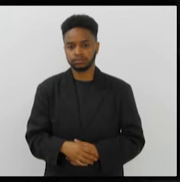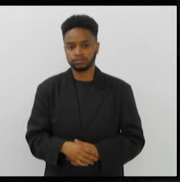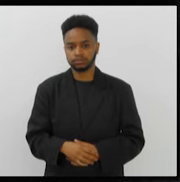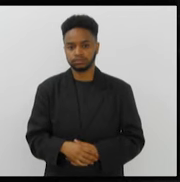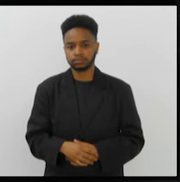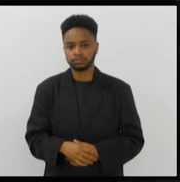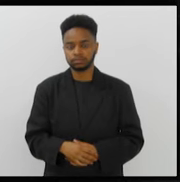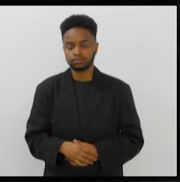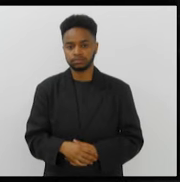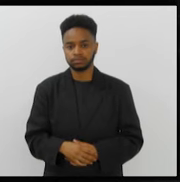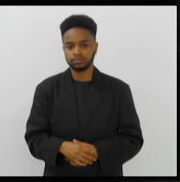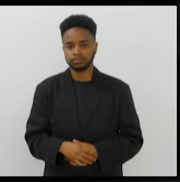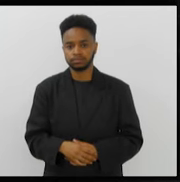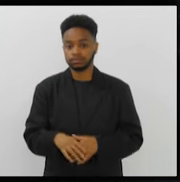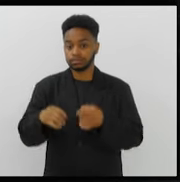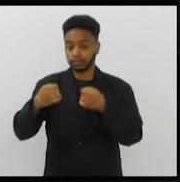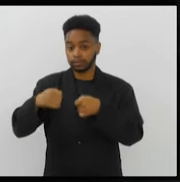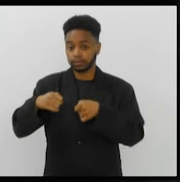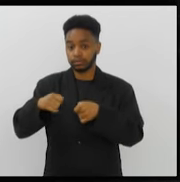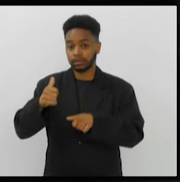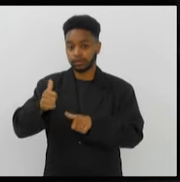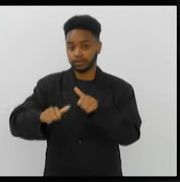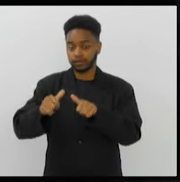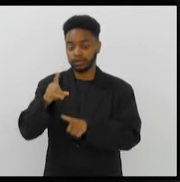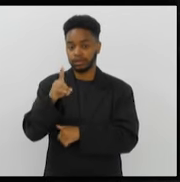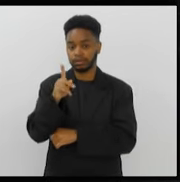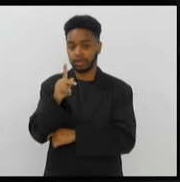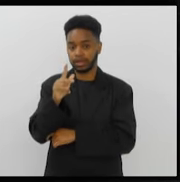que se reveja essa DPF